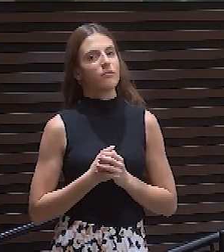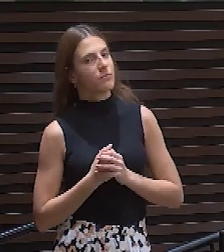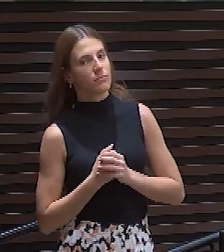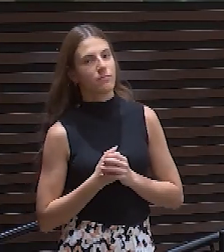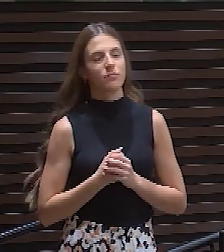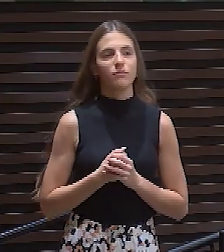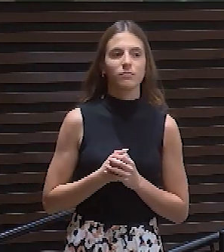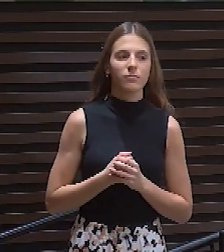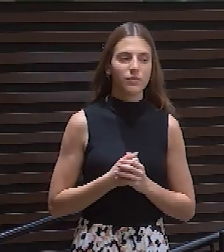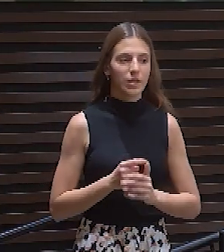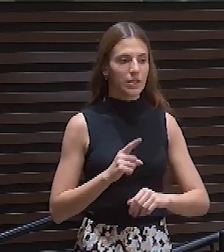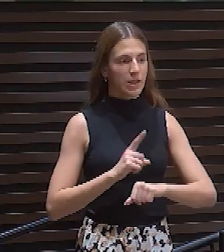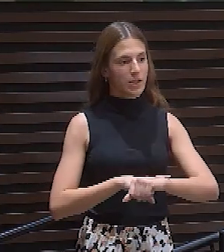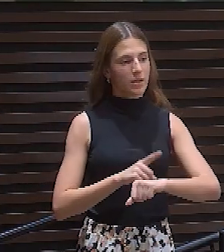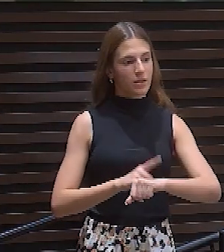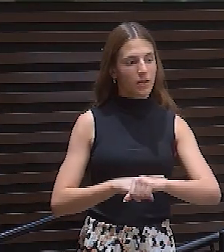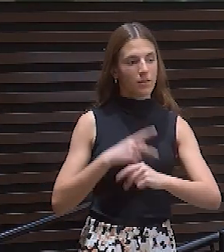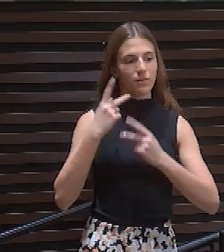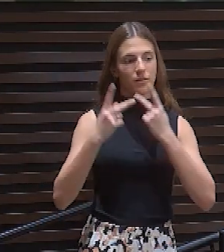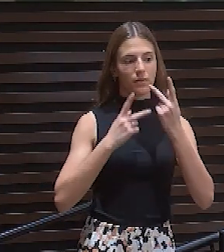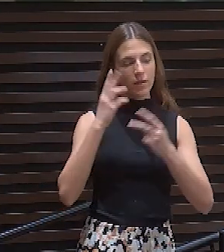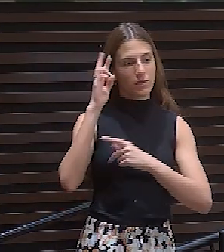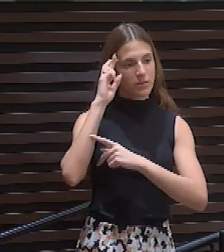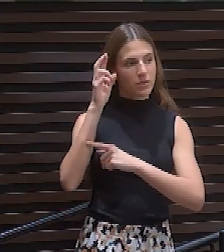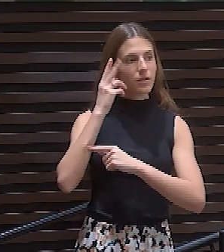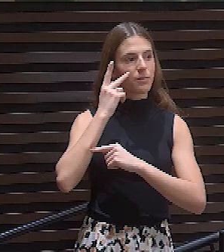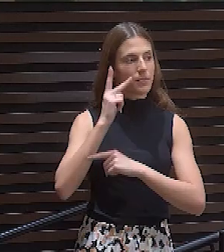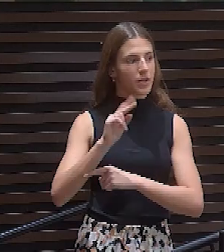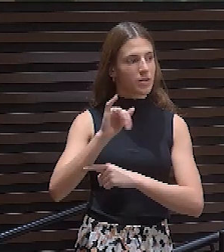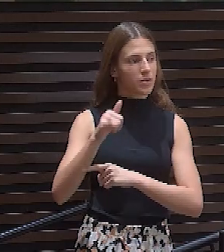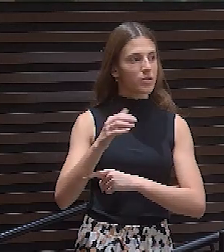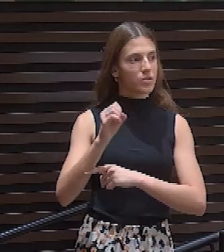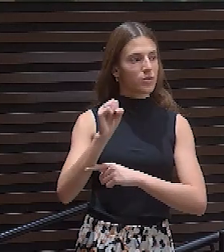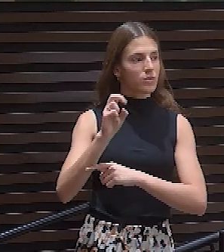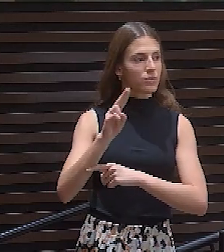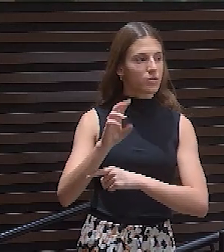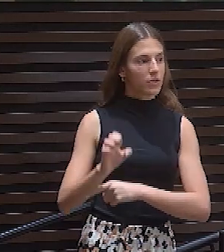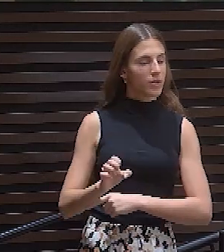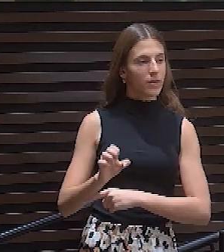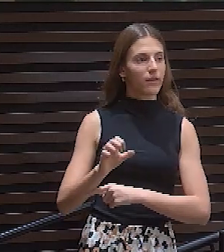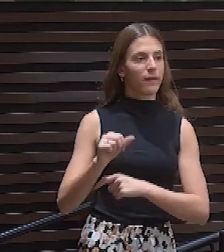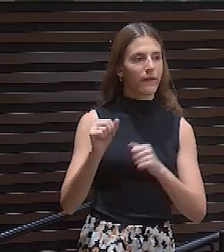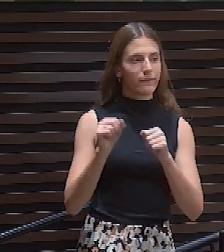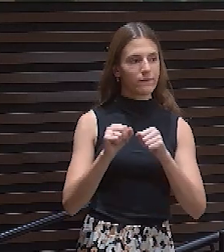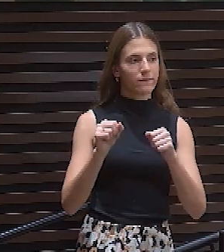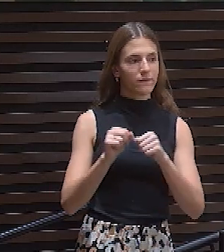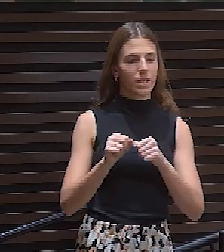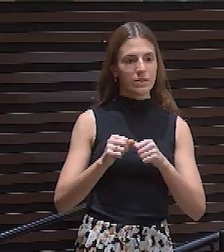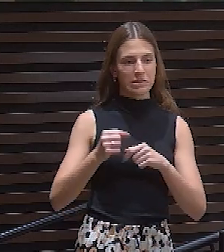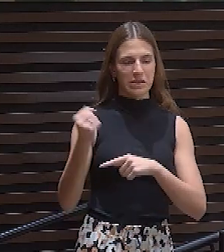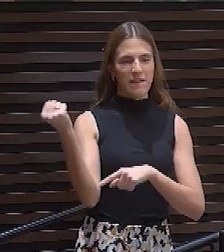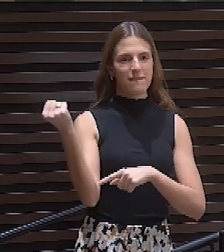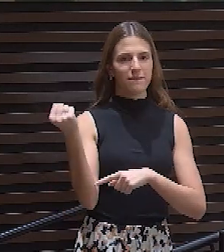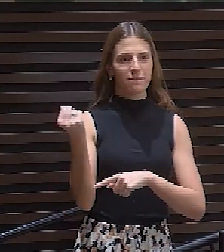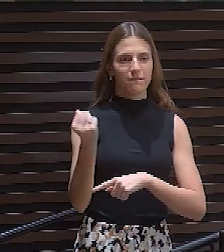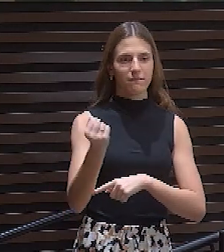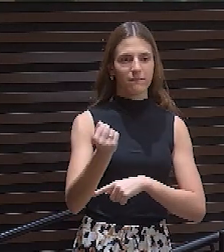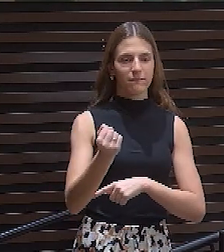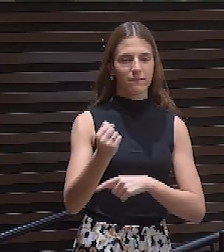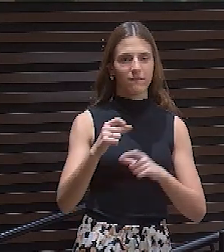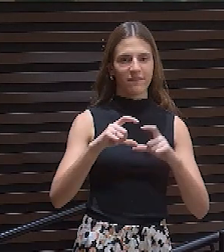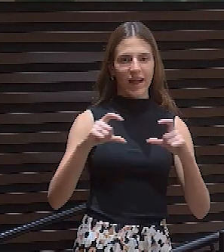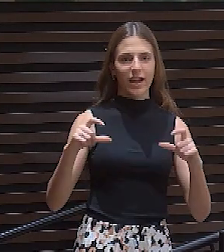nesse tempo disse o Senhor a Josué: faze facas de